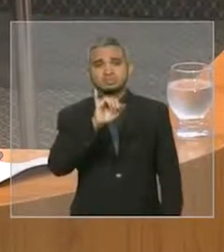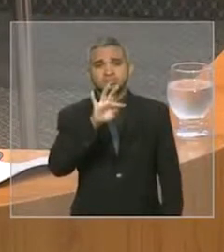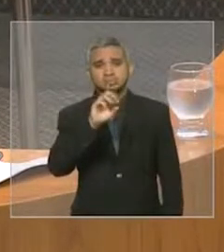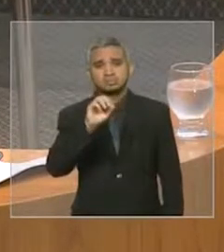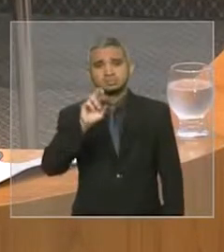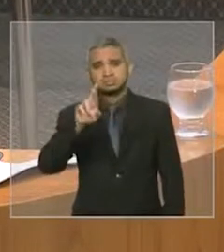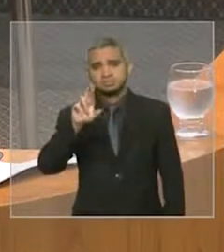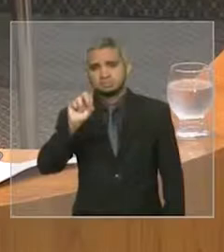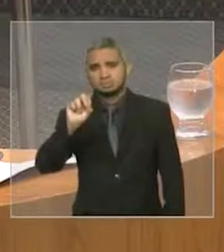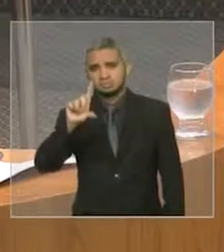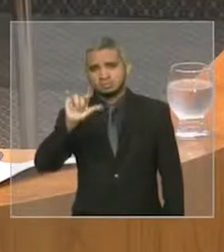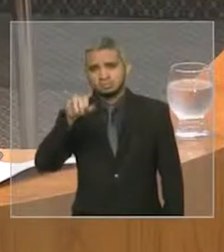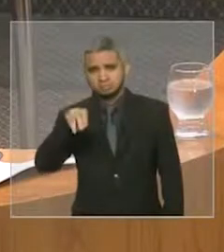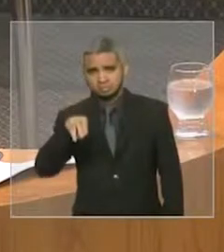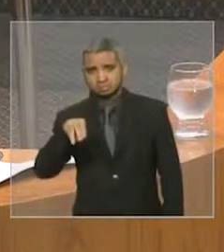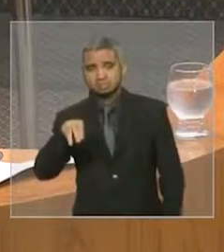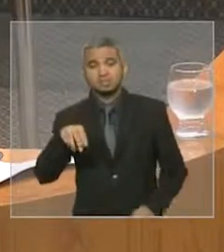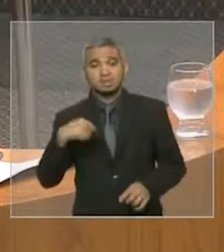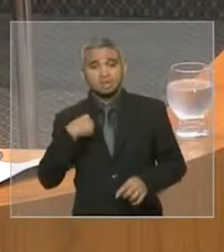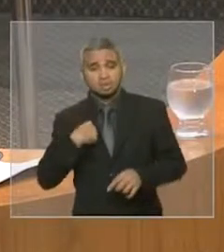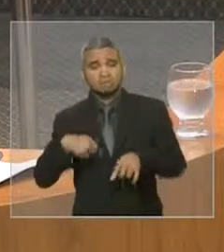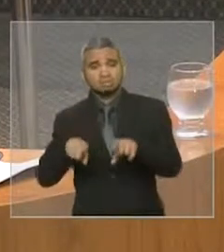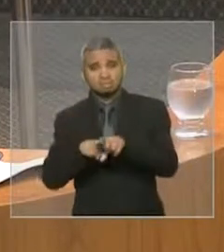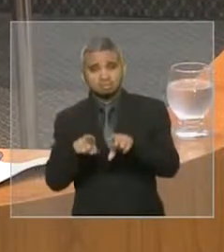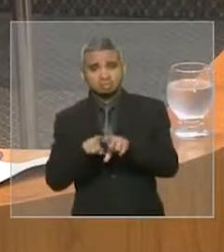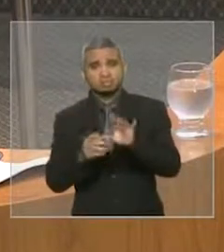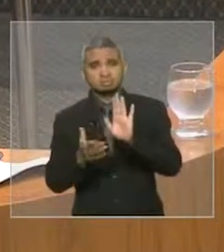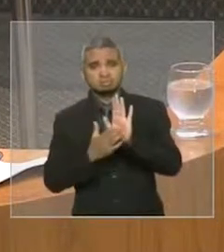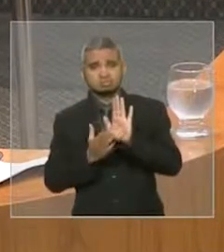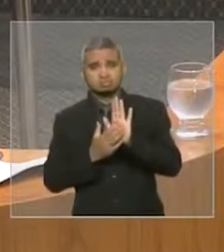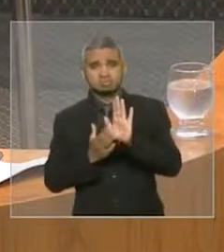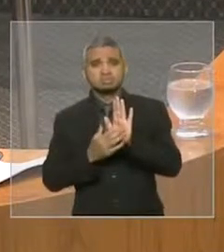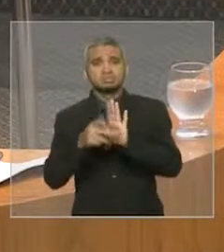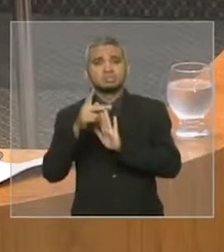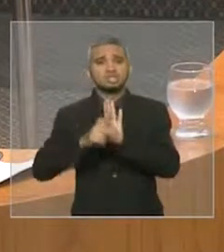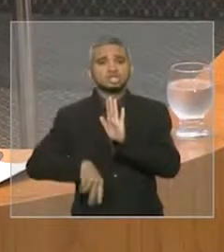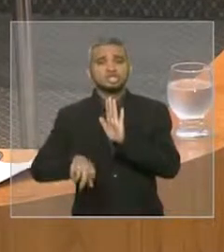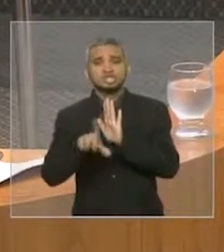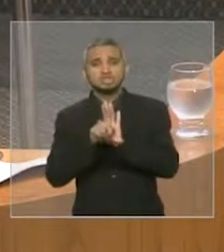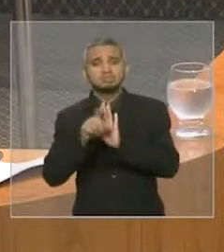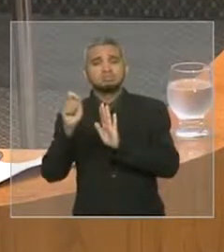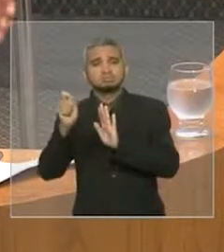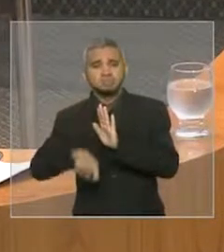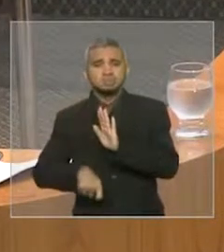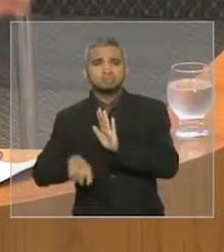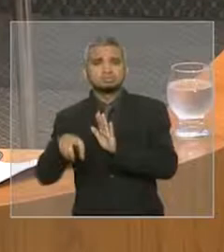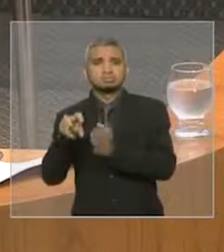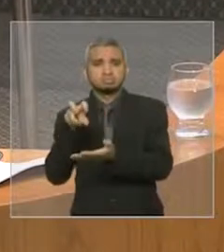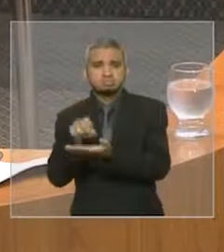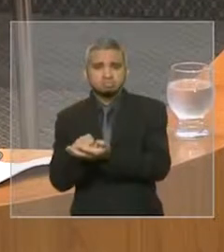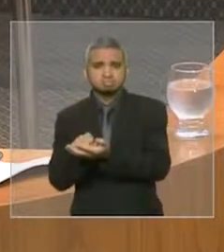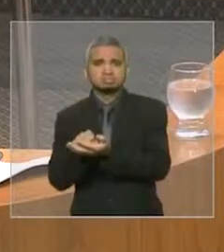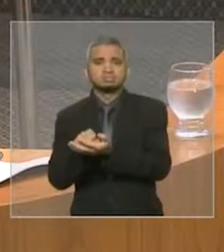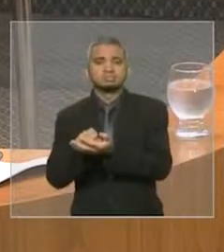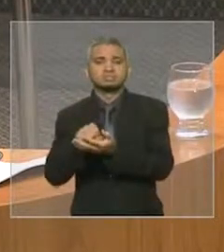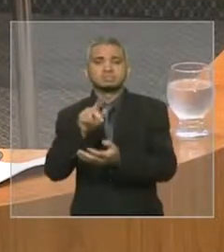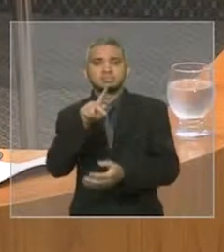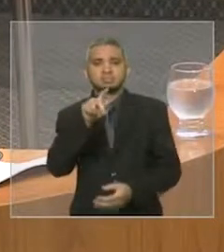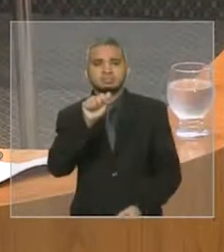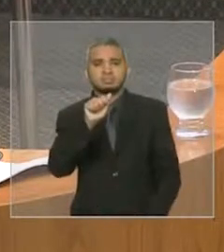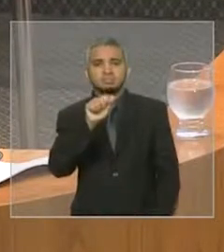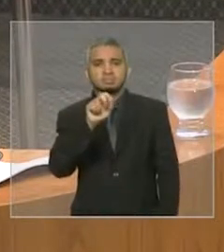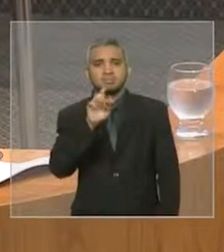maranhão que dispõe para tornar patrimônio cultural imaterial do estado do maranhão a festa de procissão do